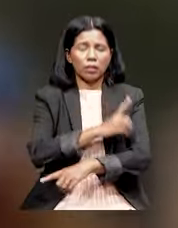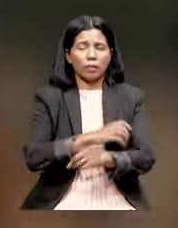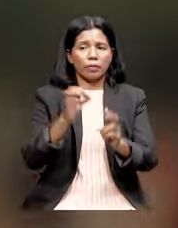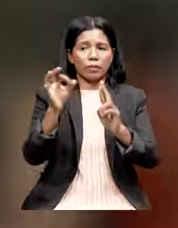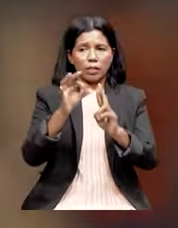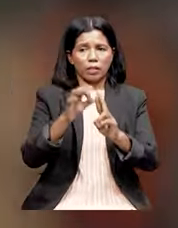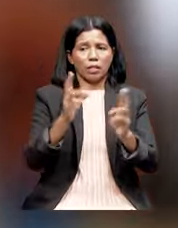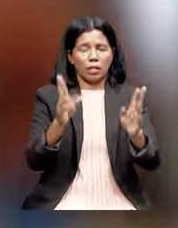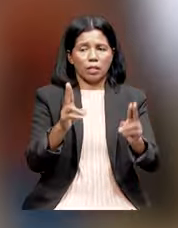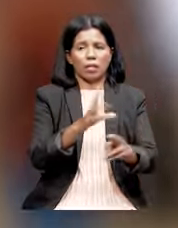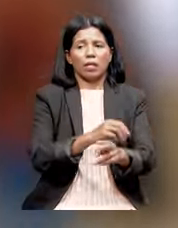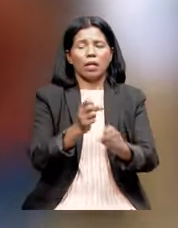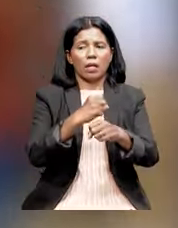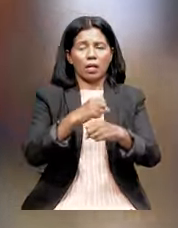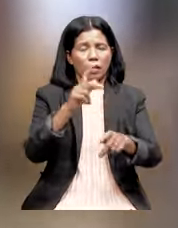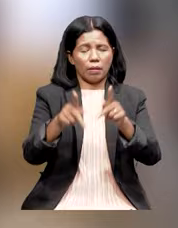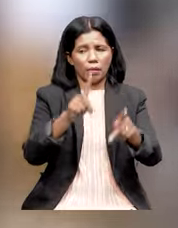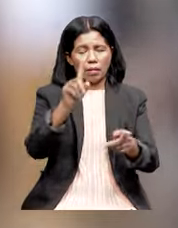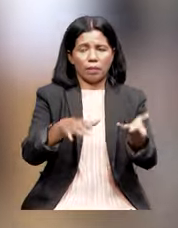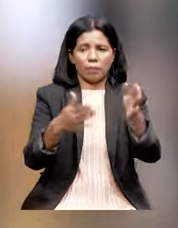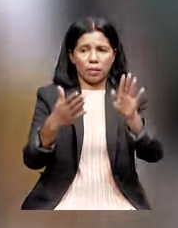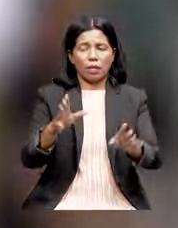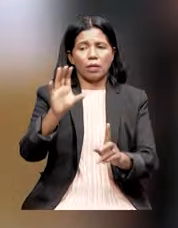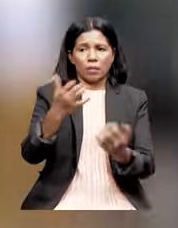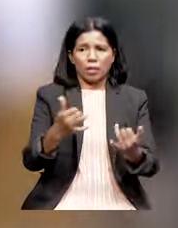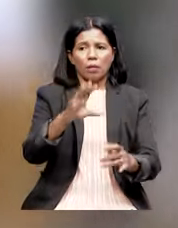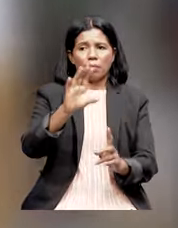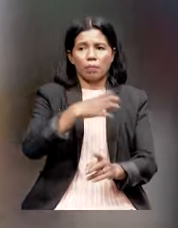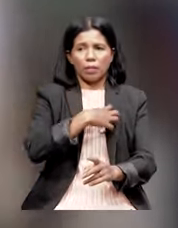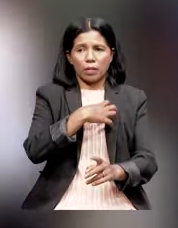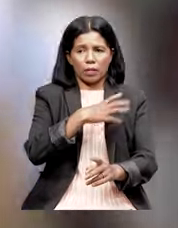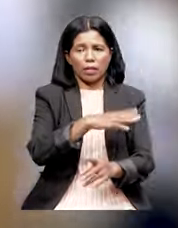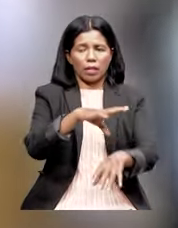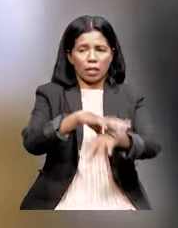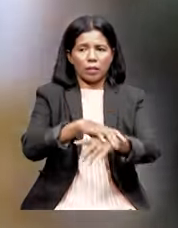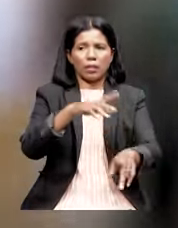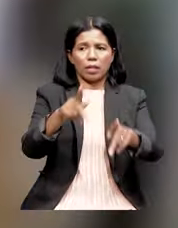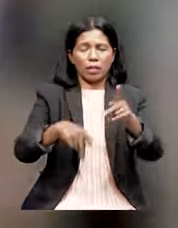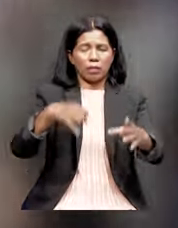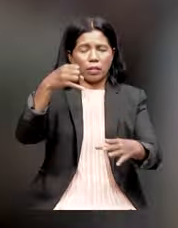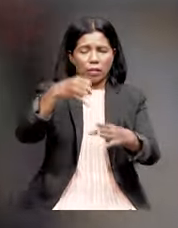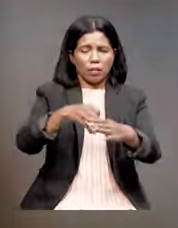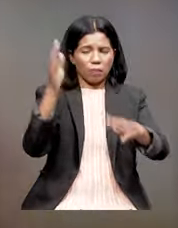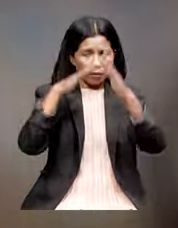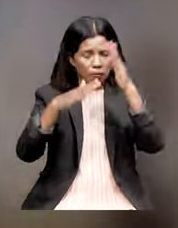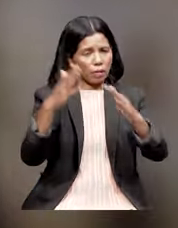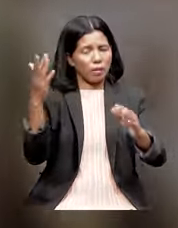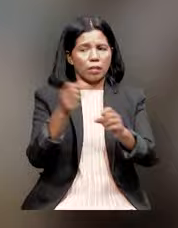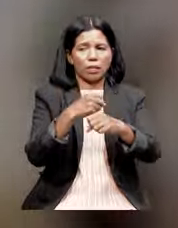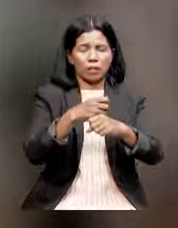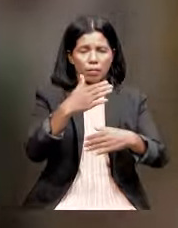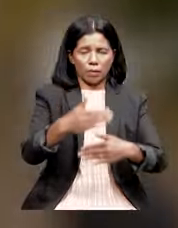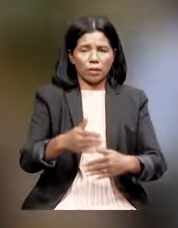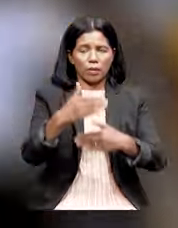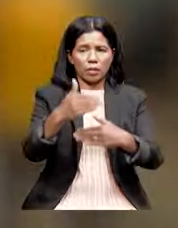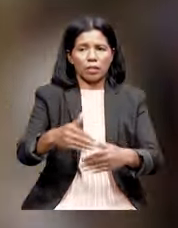Laixne, resulta e mai da la convida. Dadau ne PNTL municipio Einaro captura un suspeito hirak ne be envolve e a confronto ne o di halo proceso